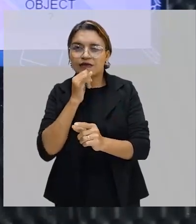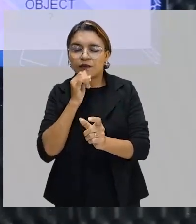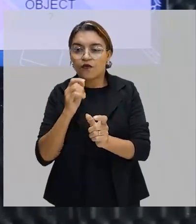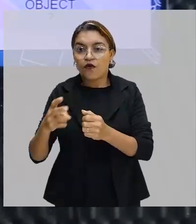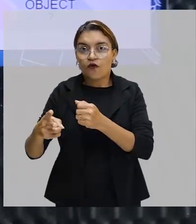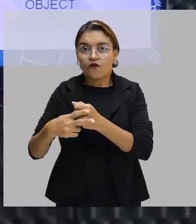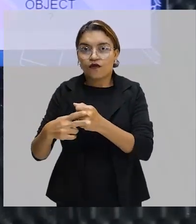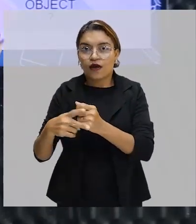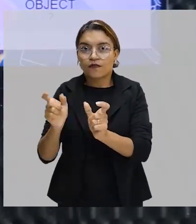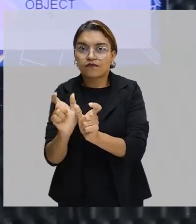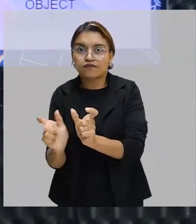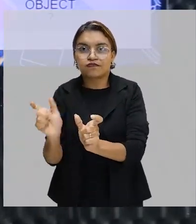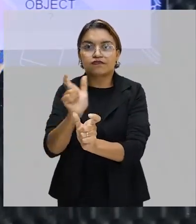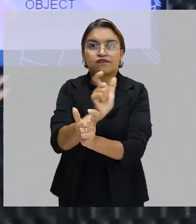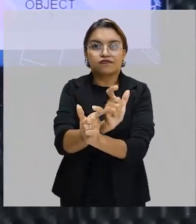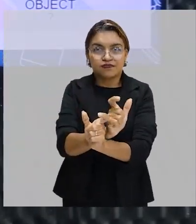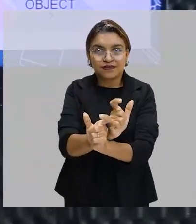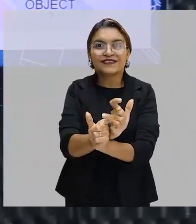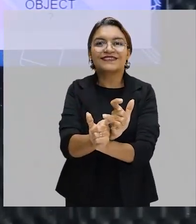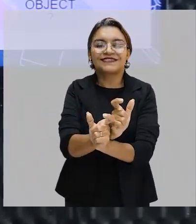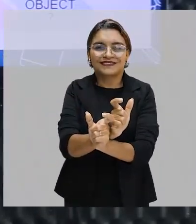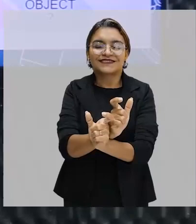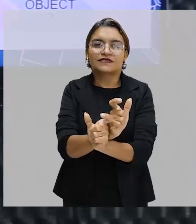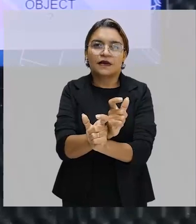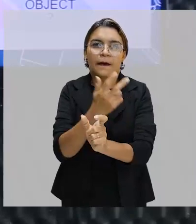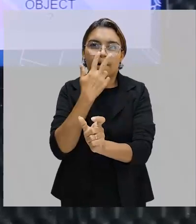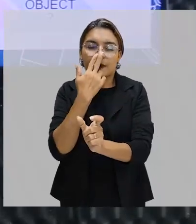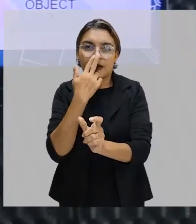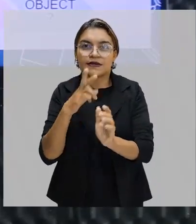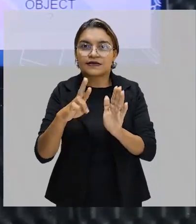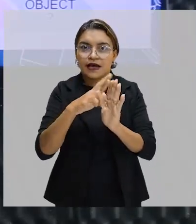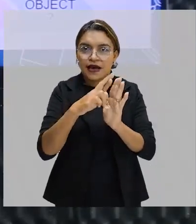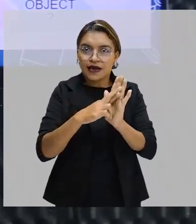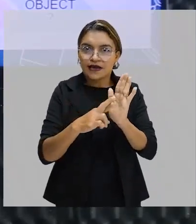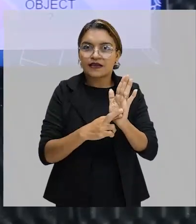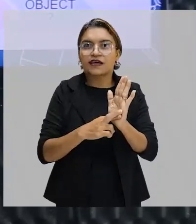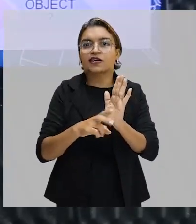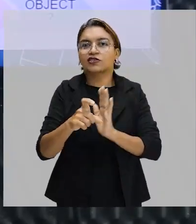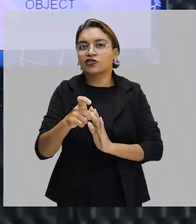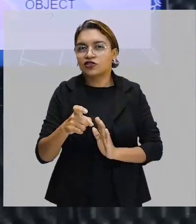frente e o sujeito vem depois. É o que a gente chama de regrinha de X, que você